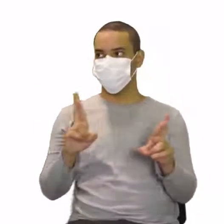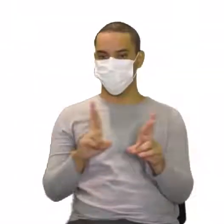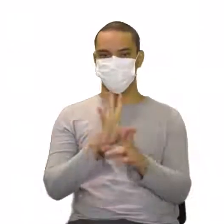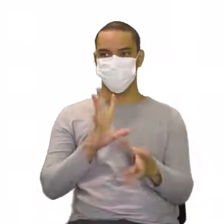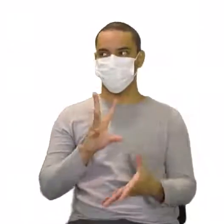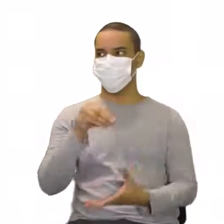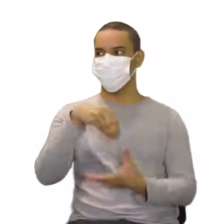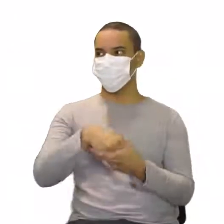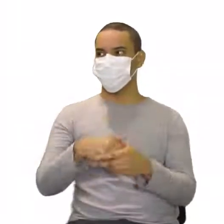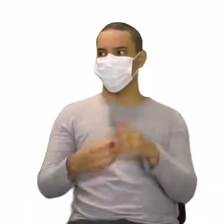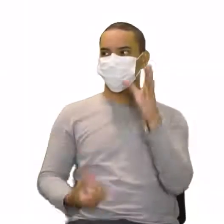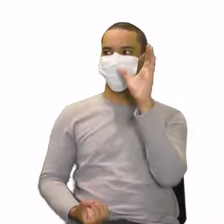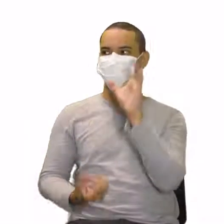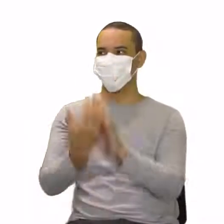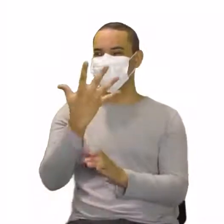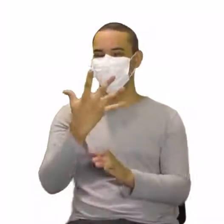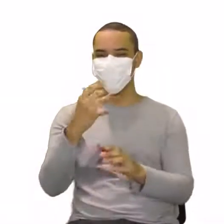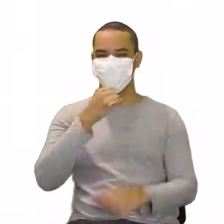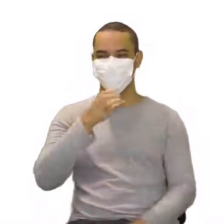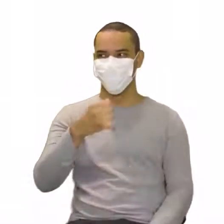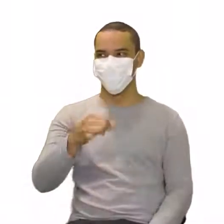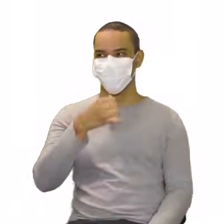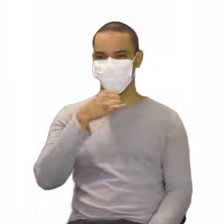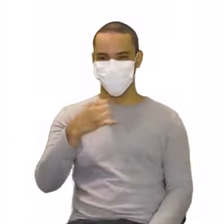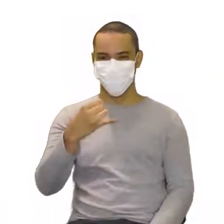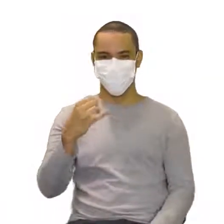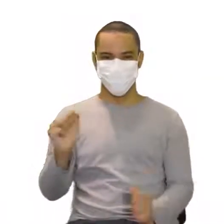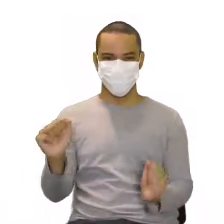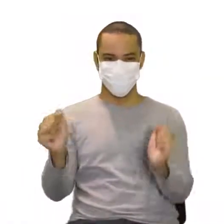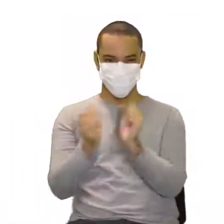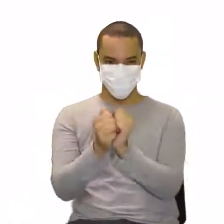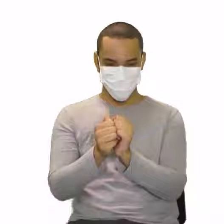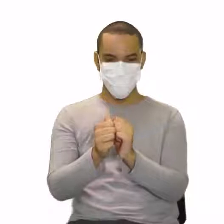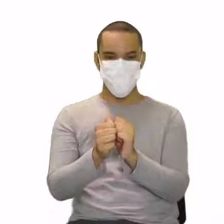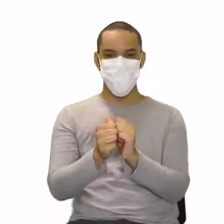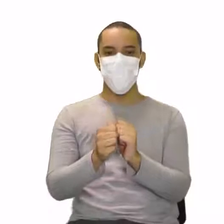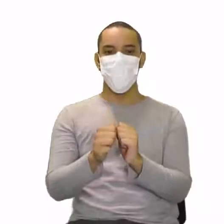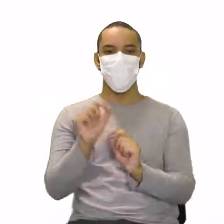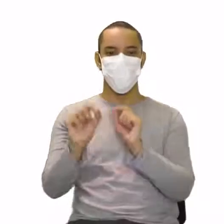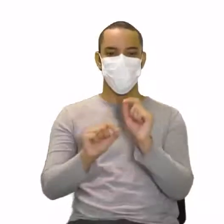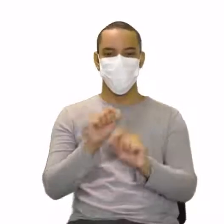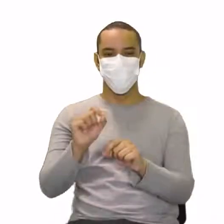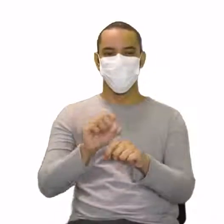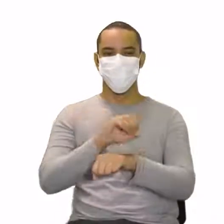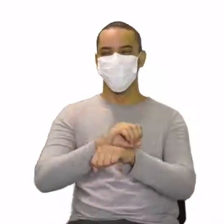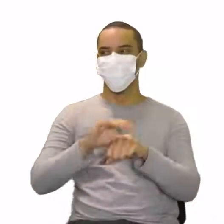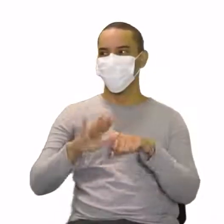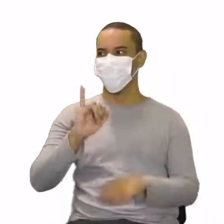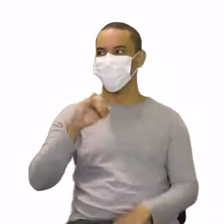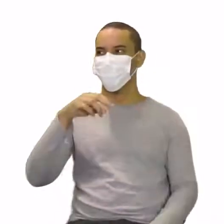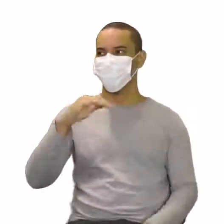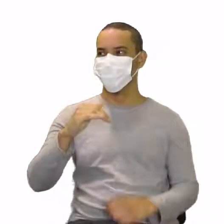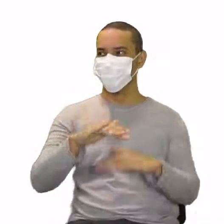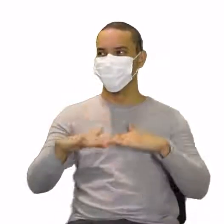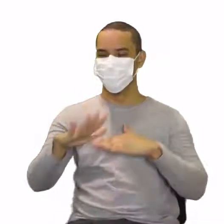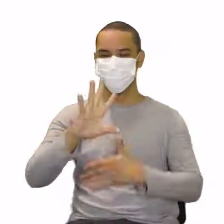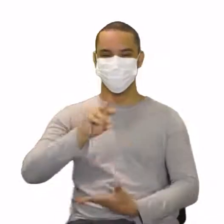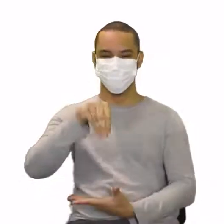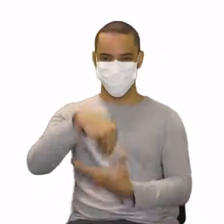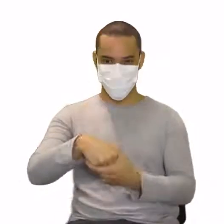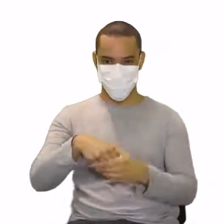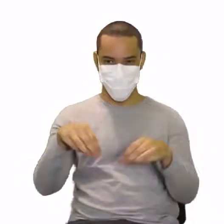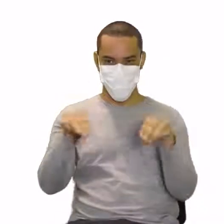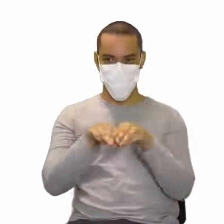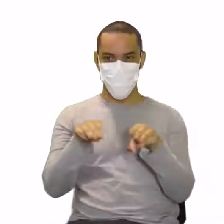ao aparecimento de uma corrente elétrica em um condutor imerso em um campo magnético. Quando